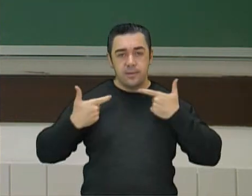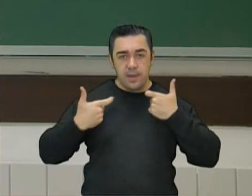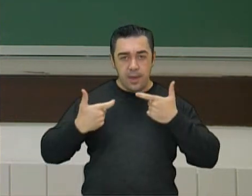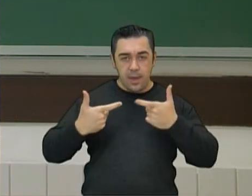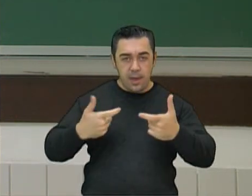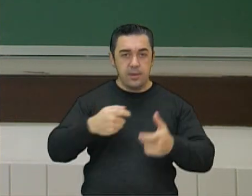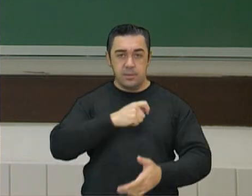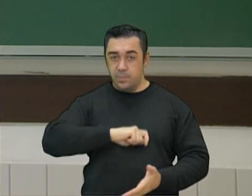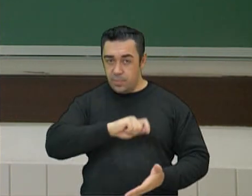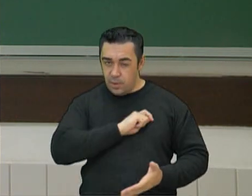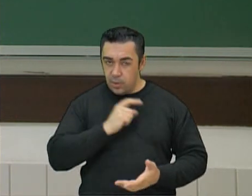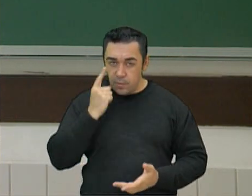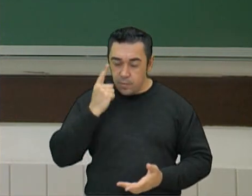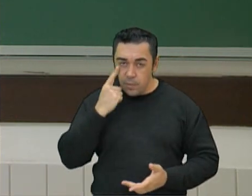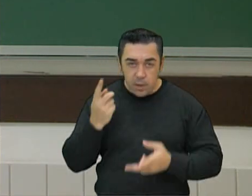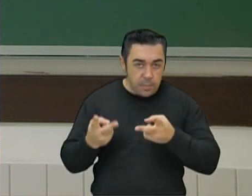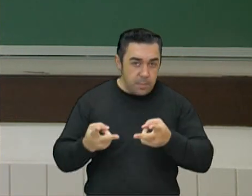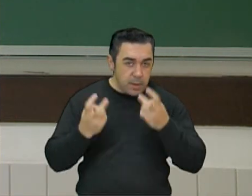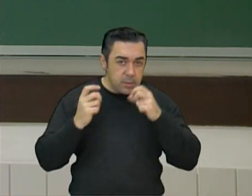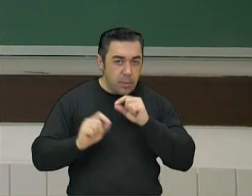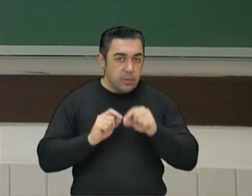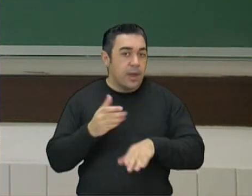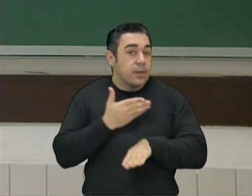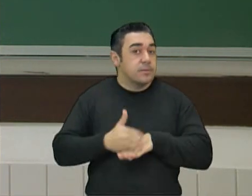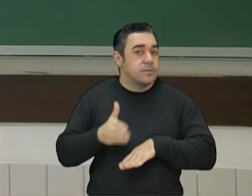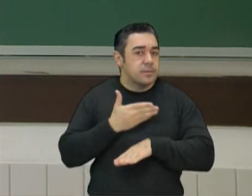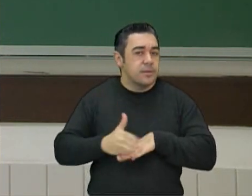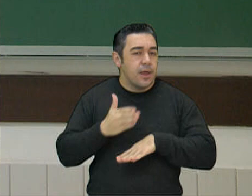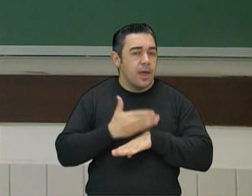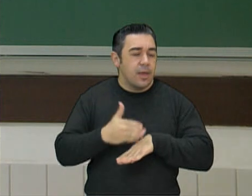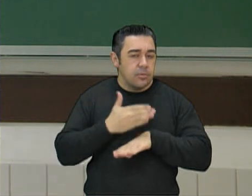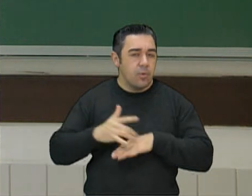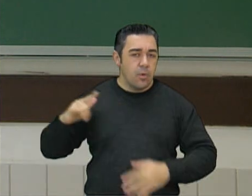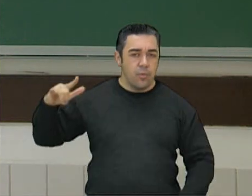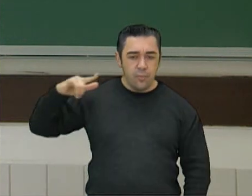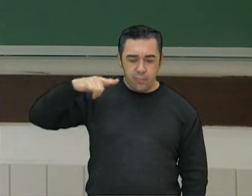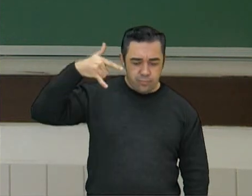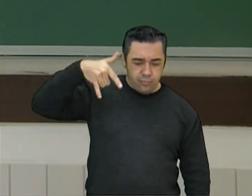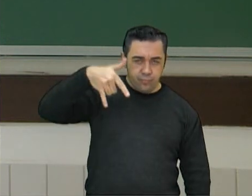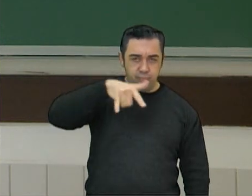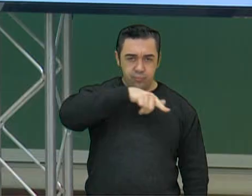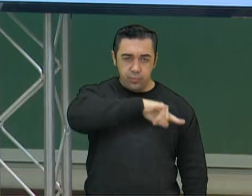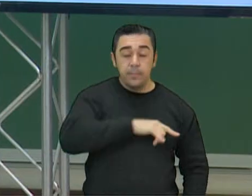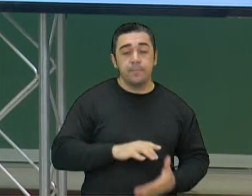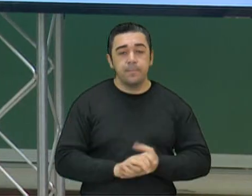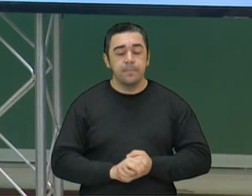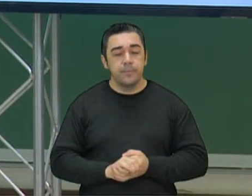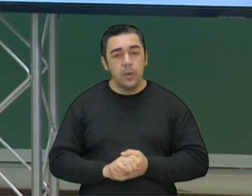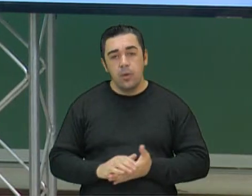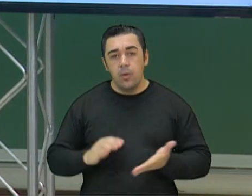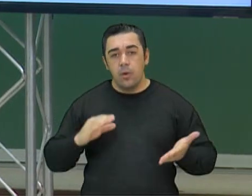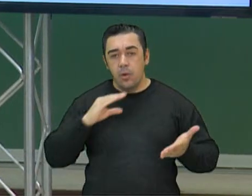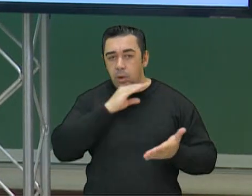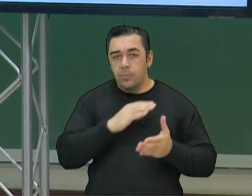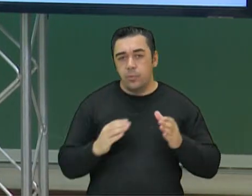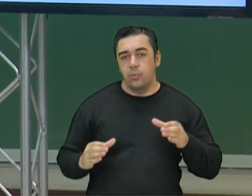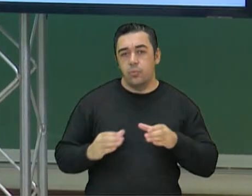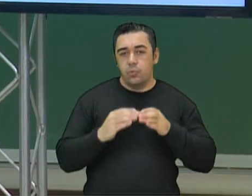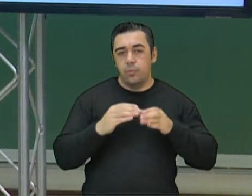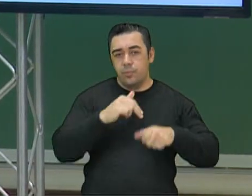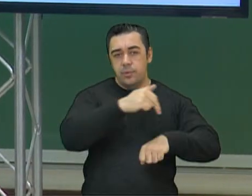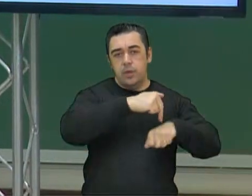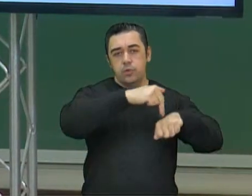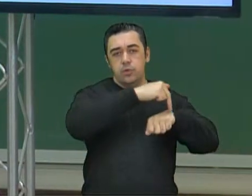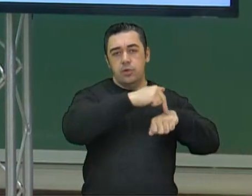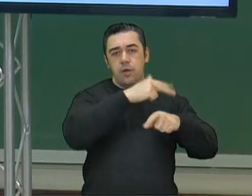espaço que a gente pode chamar de espaço de treinamento para essa força aérea. Claro, vitória dos nacionalistas, com